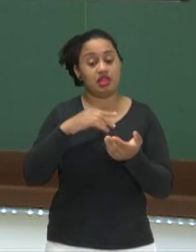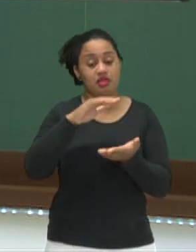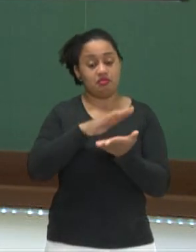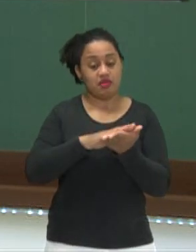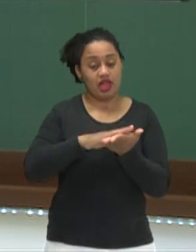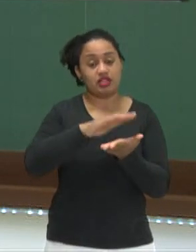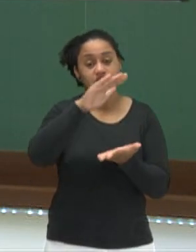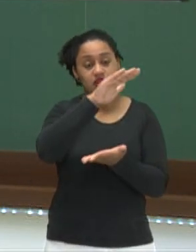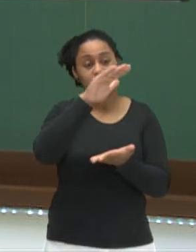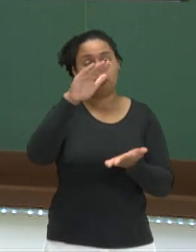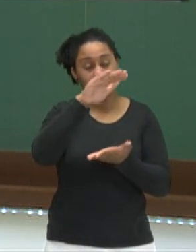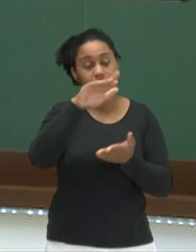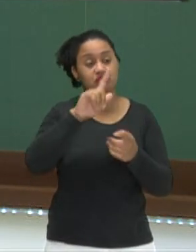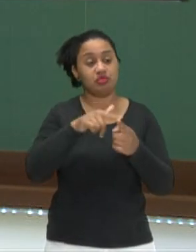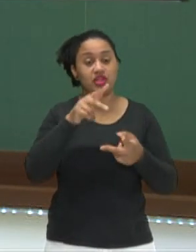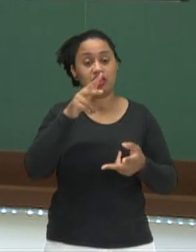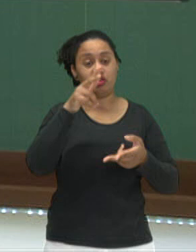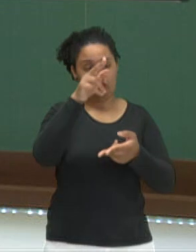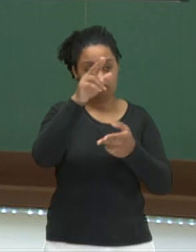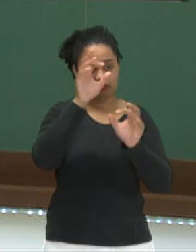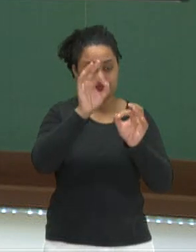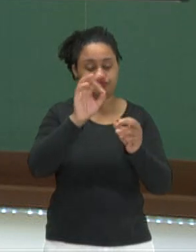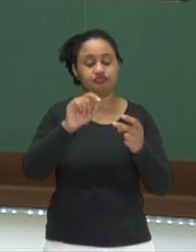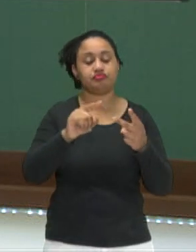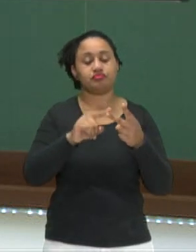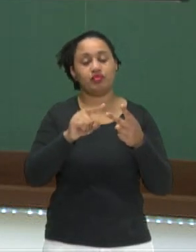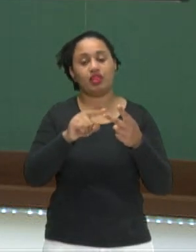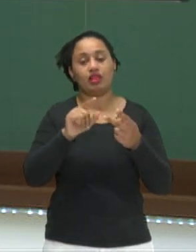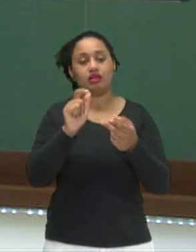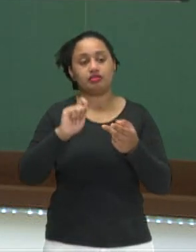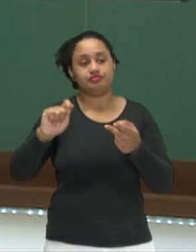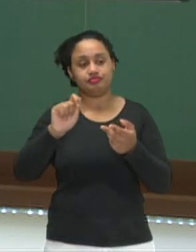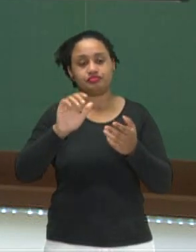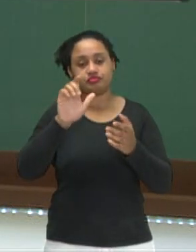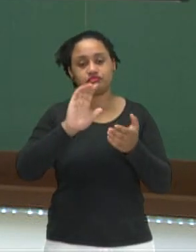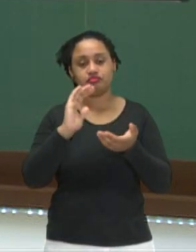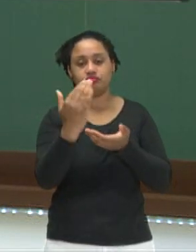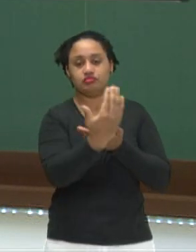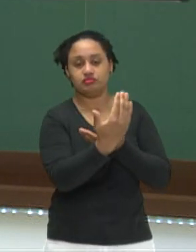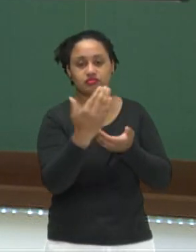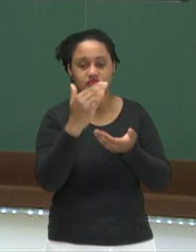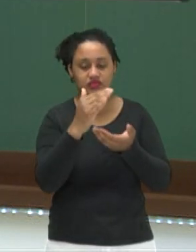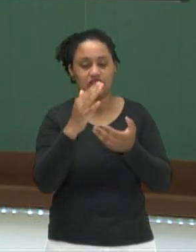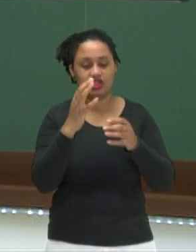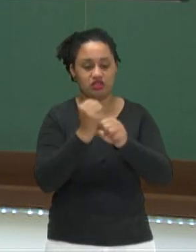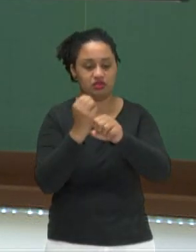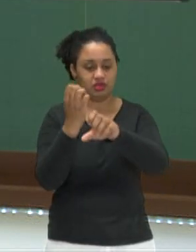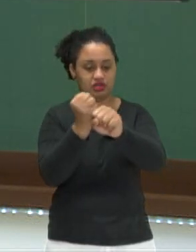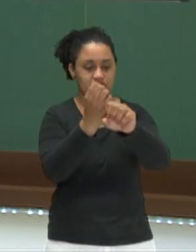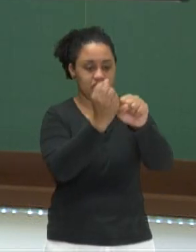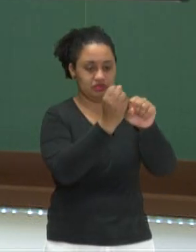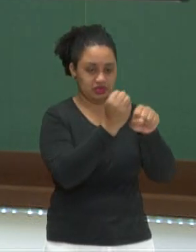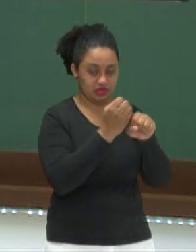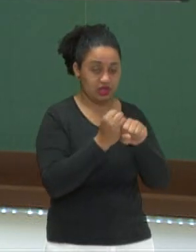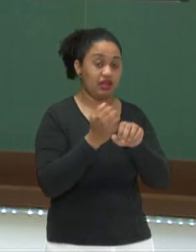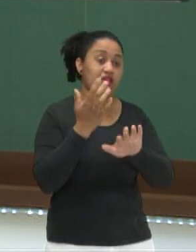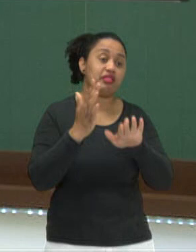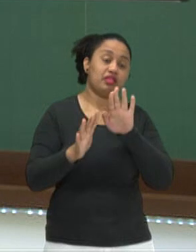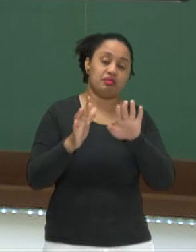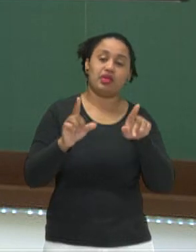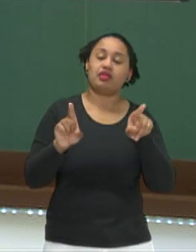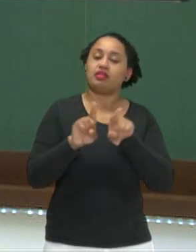bases no prisma, porque elas são iguais, né? Área lateral, que vai ser a soma das áreas laterais, que daí vai